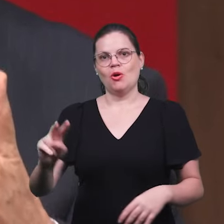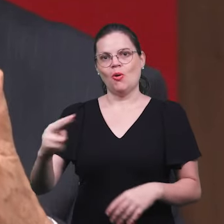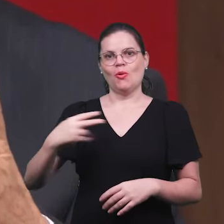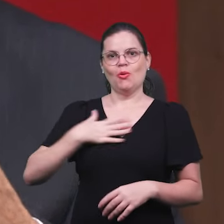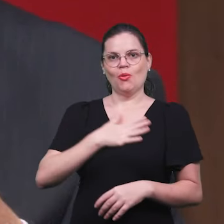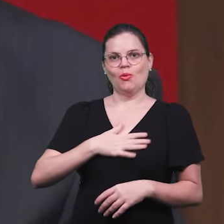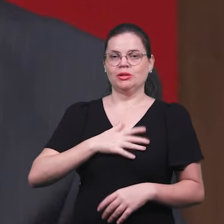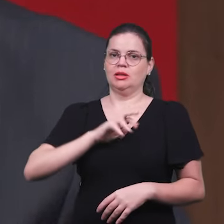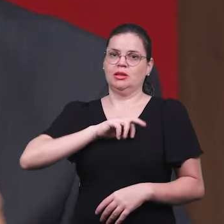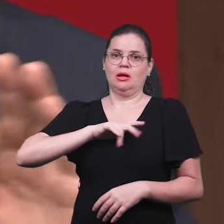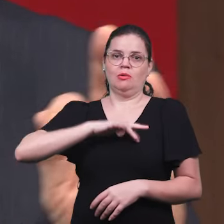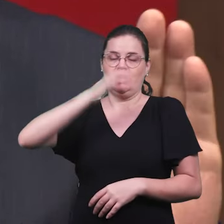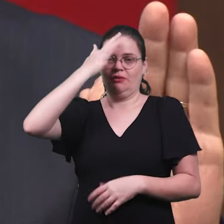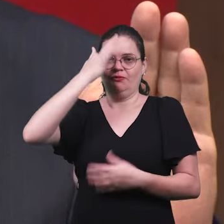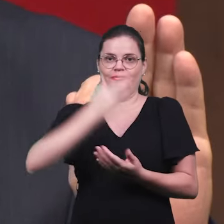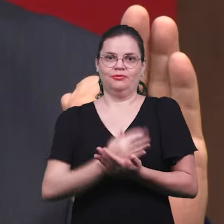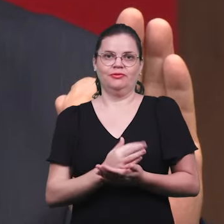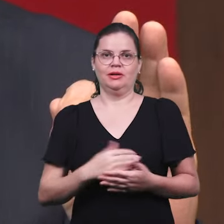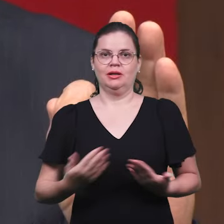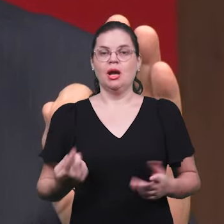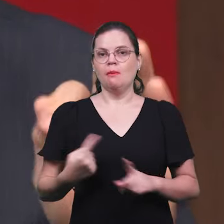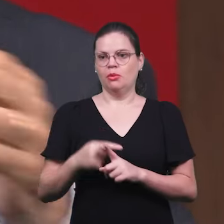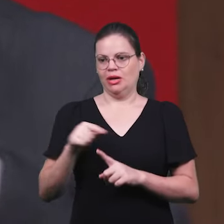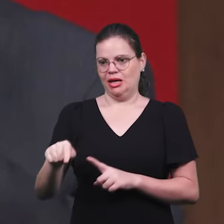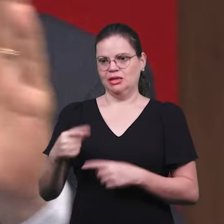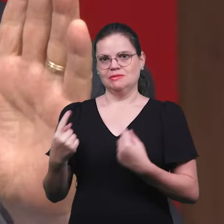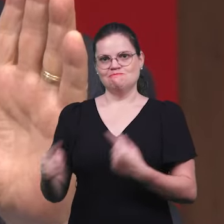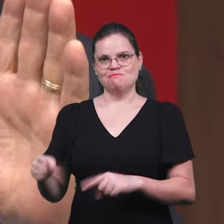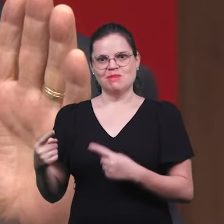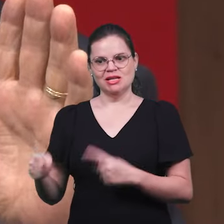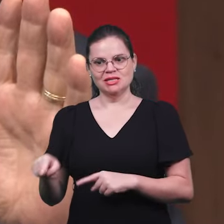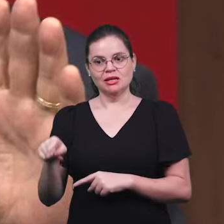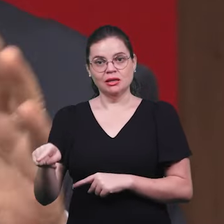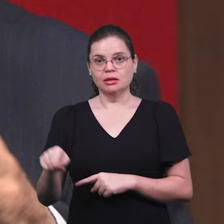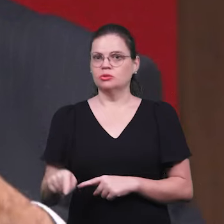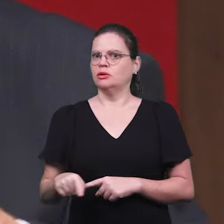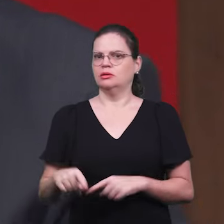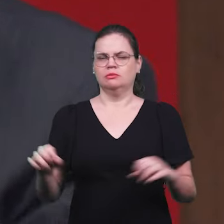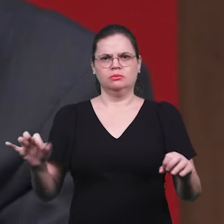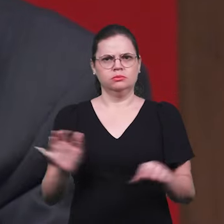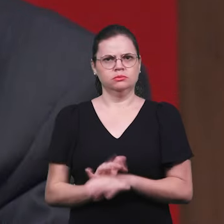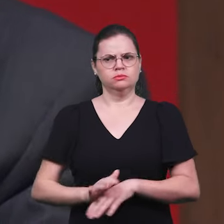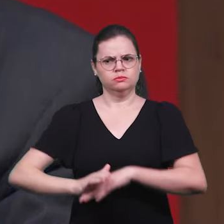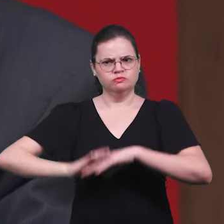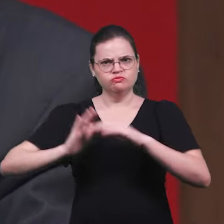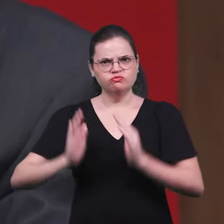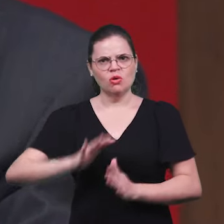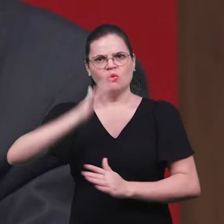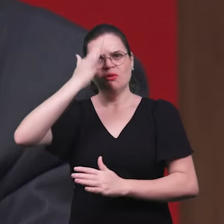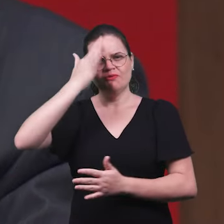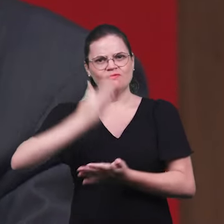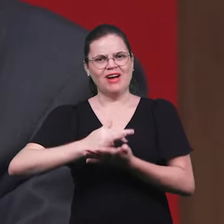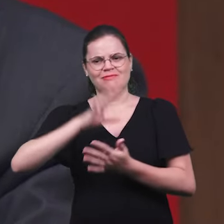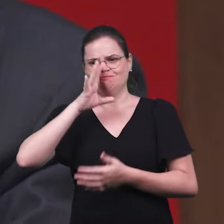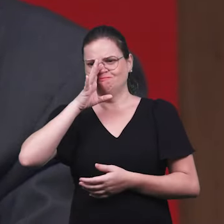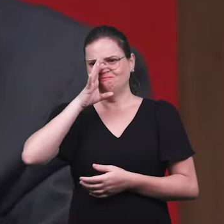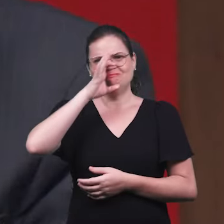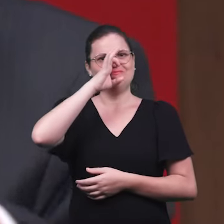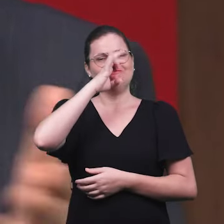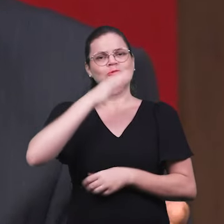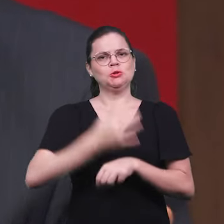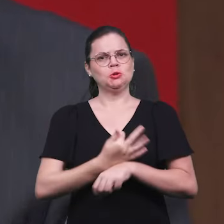cristãos perseguidos eram bem definidos, davam a vida pelo Senhor Jesus. A partir do Edito de